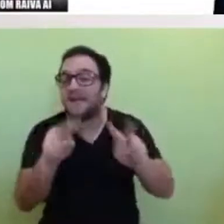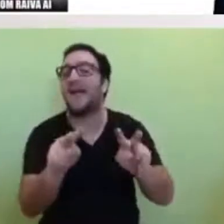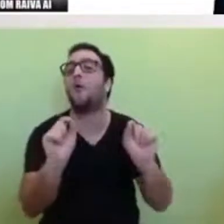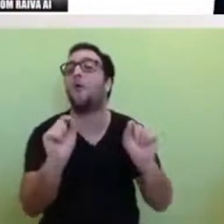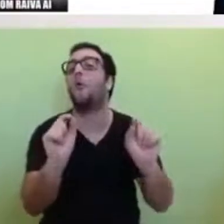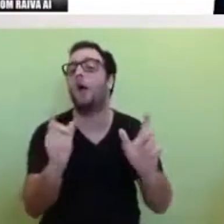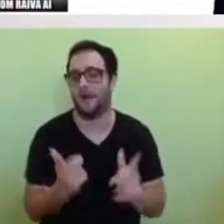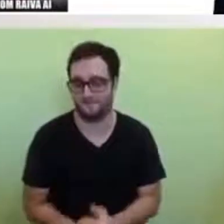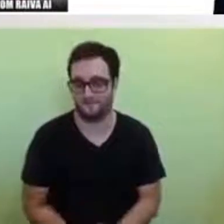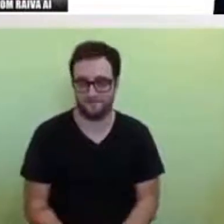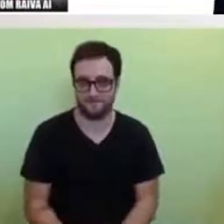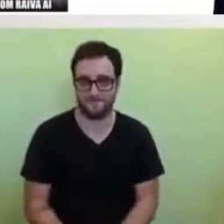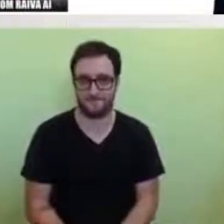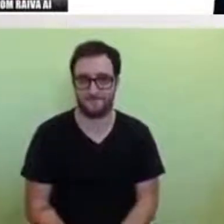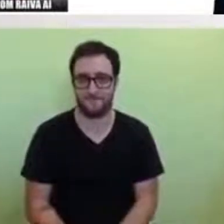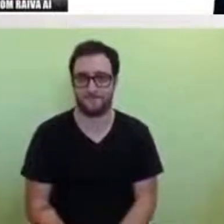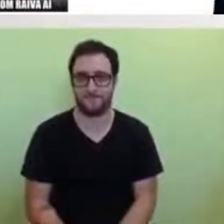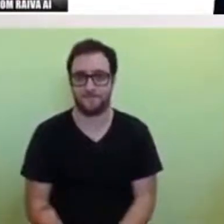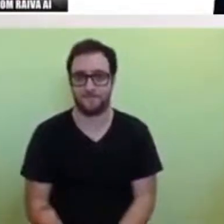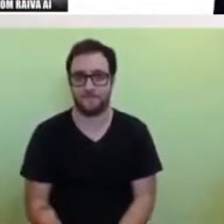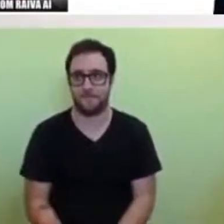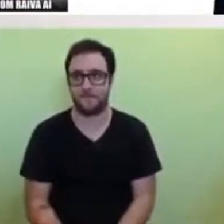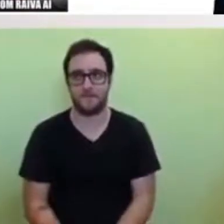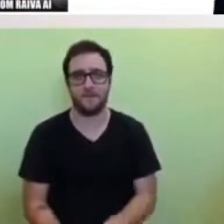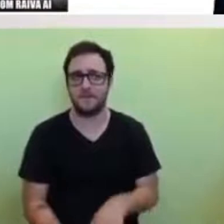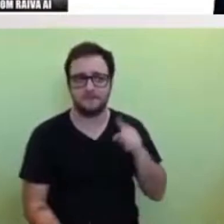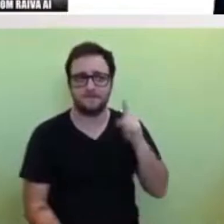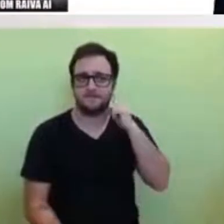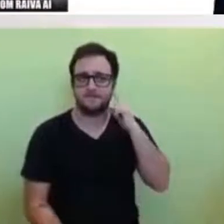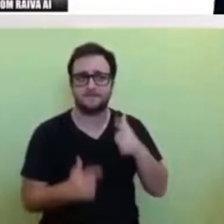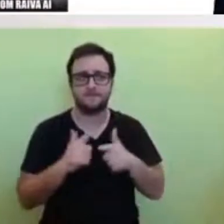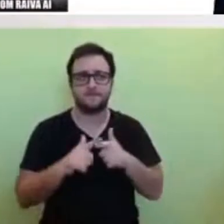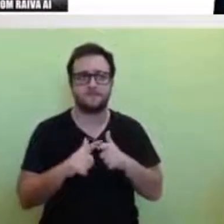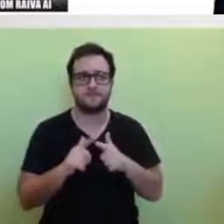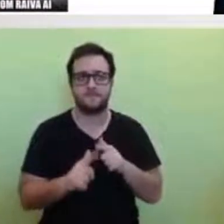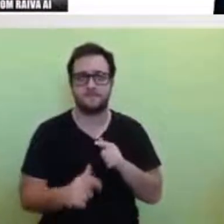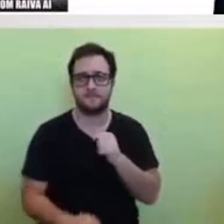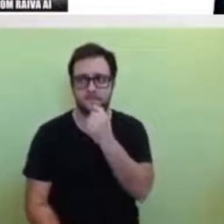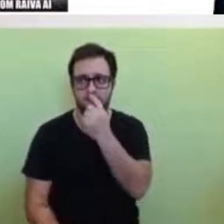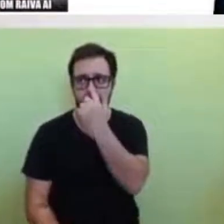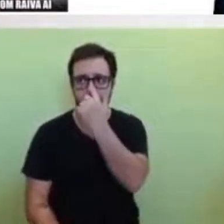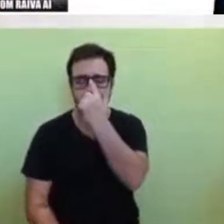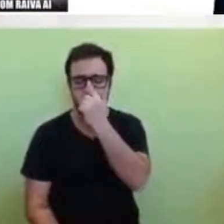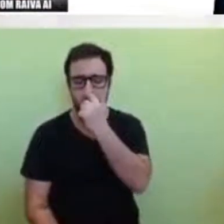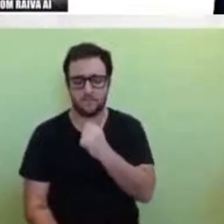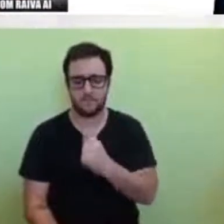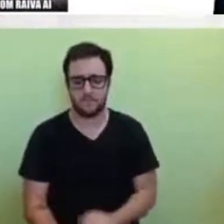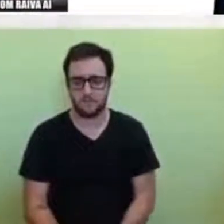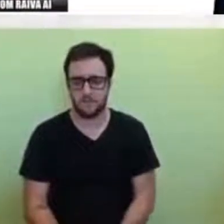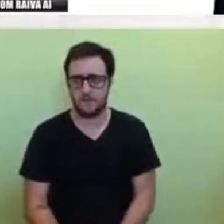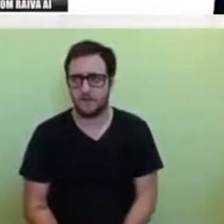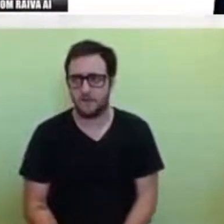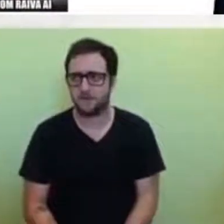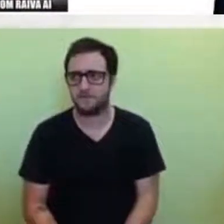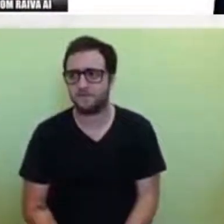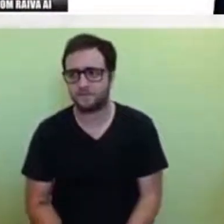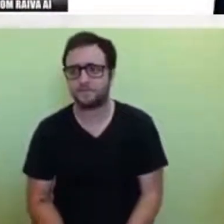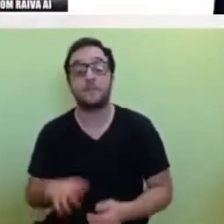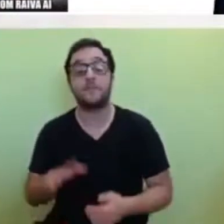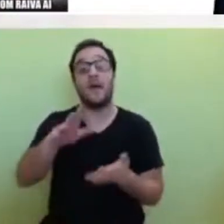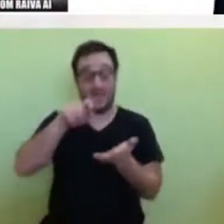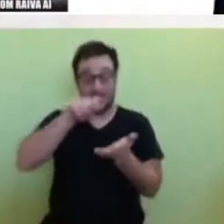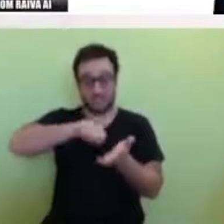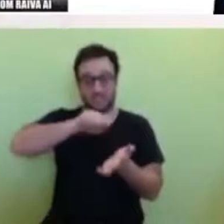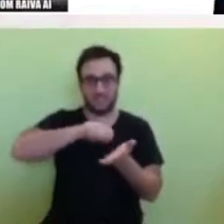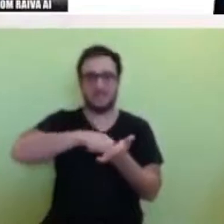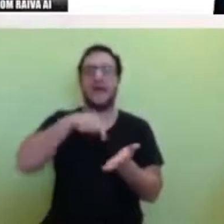como pronuncia direito o nome dele, mas ele fala isso, que a escrita ela é um meio limitado. De fato, nós não conseguimos